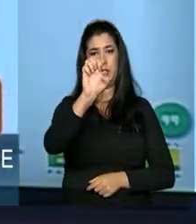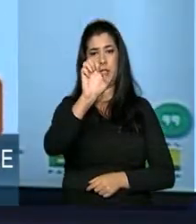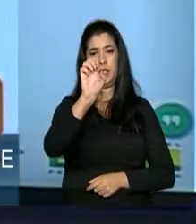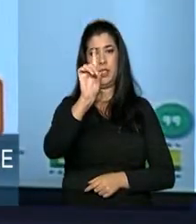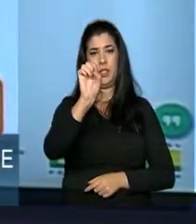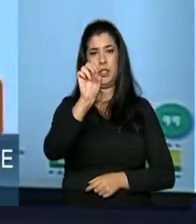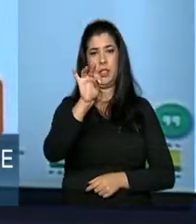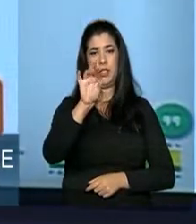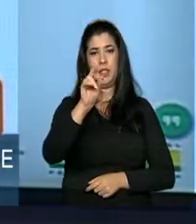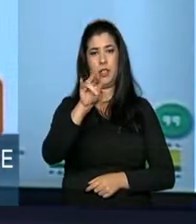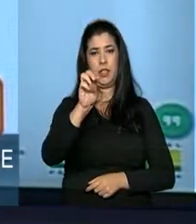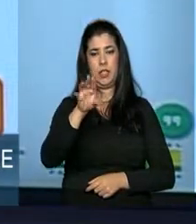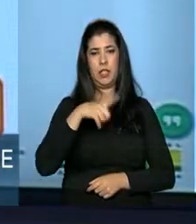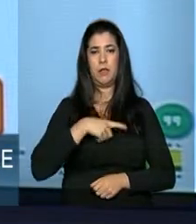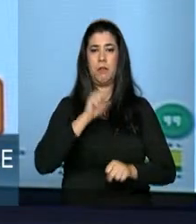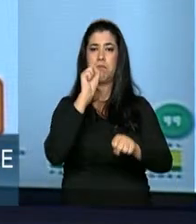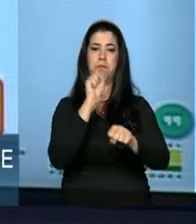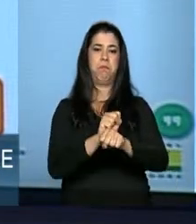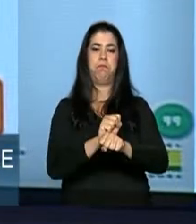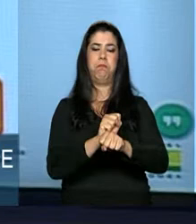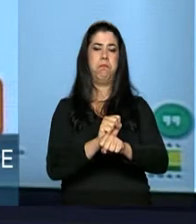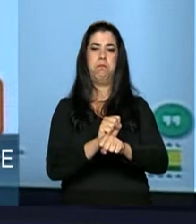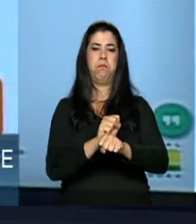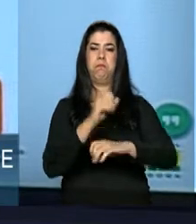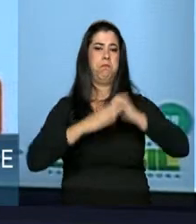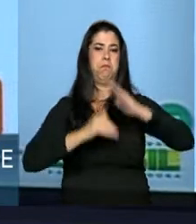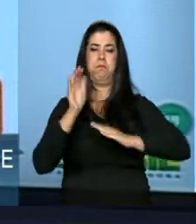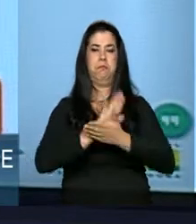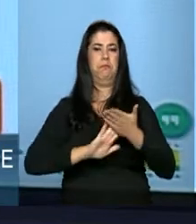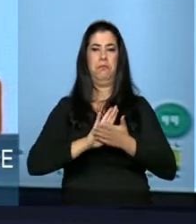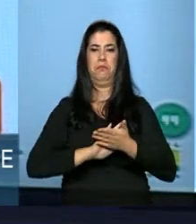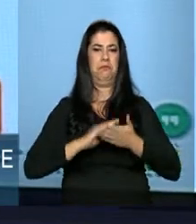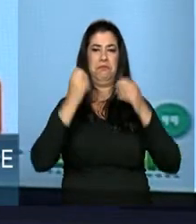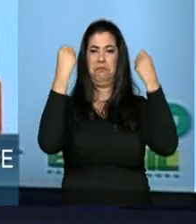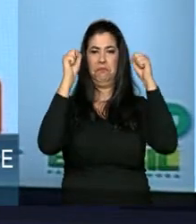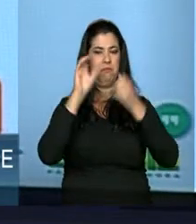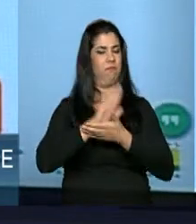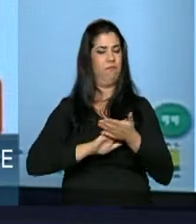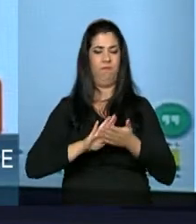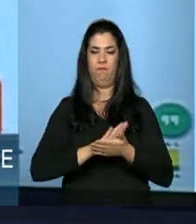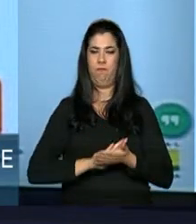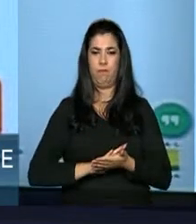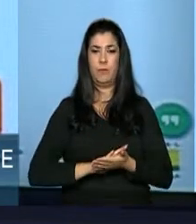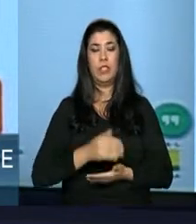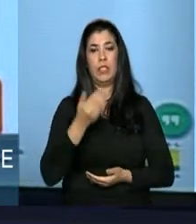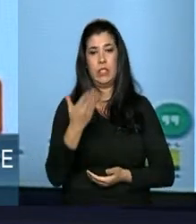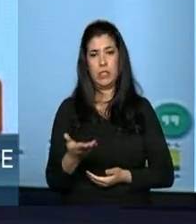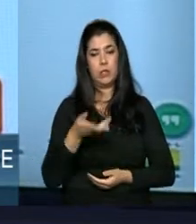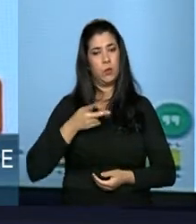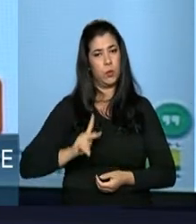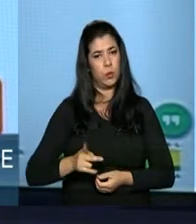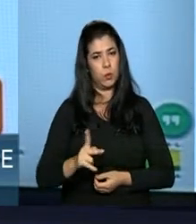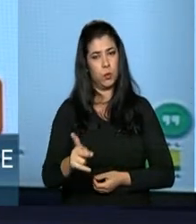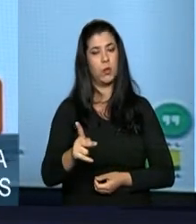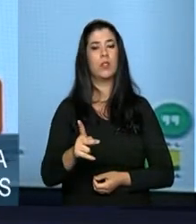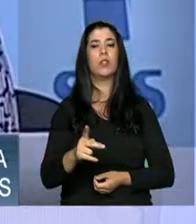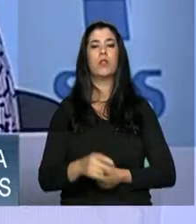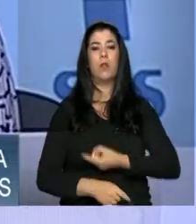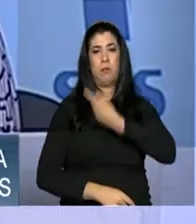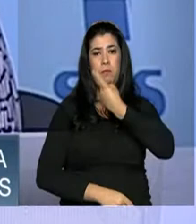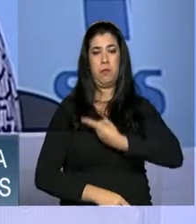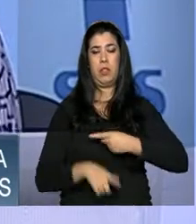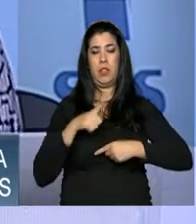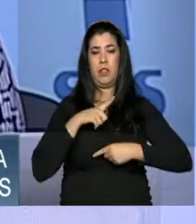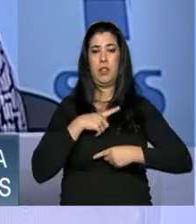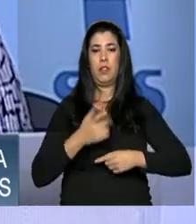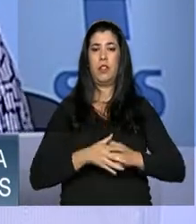na mortalidade global. E aqui nós consideramos, então, seguindo um padrão da Organização Mundial